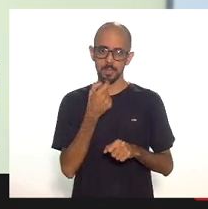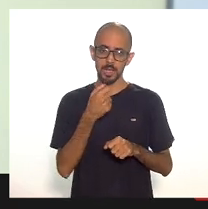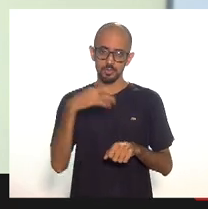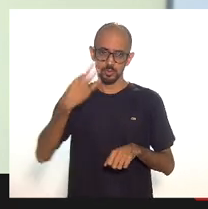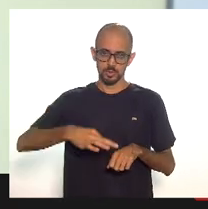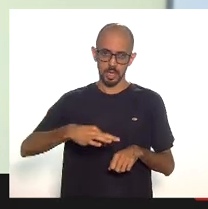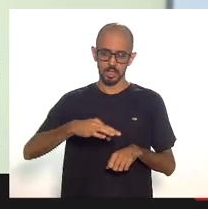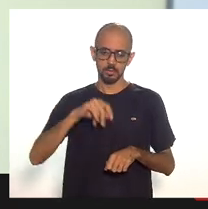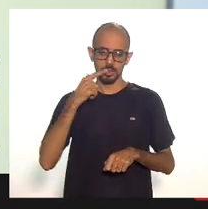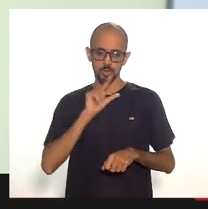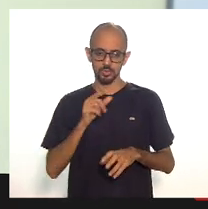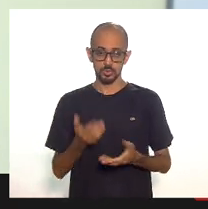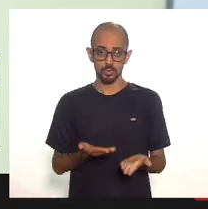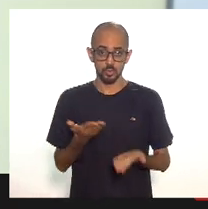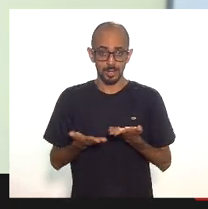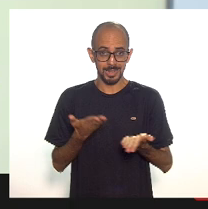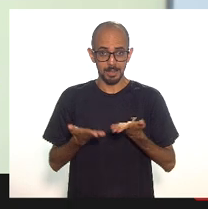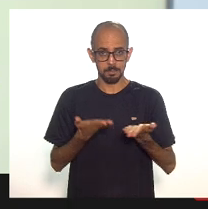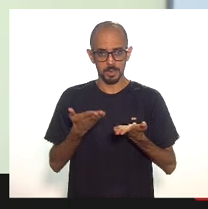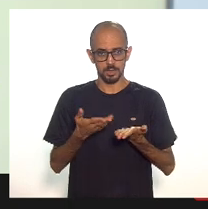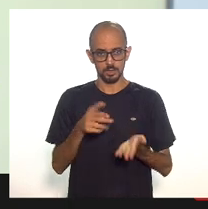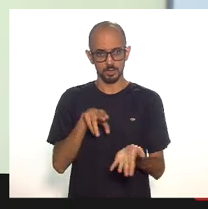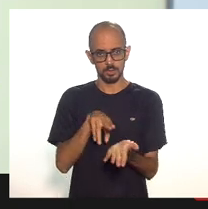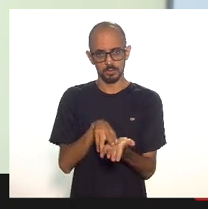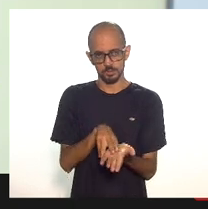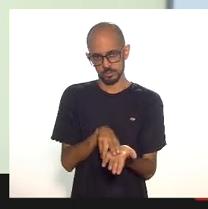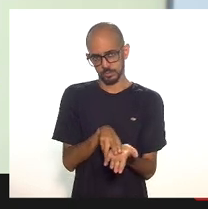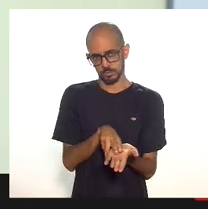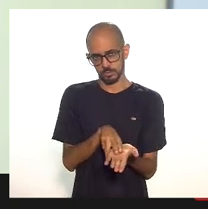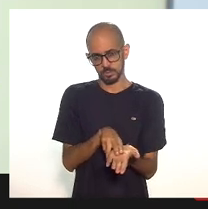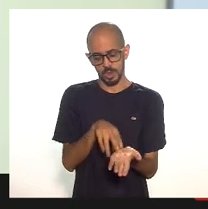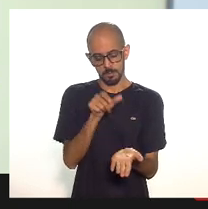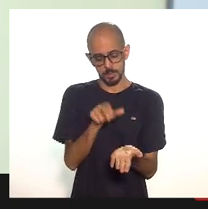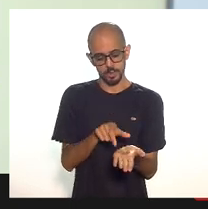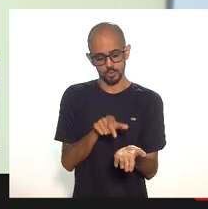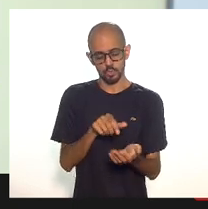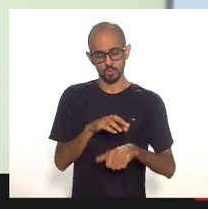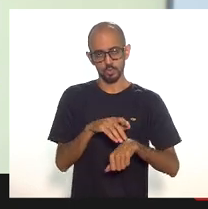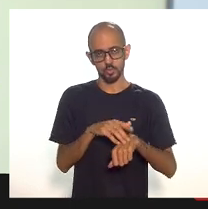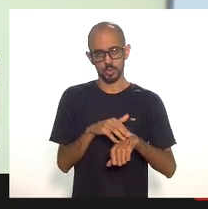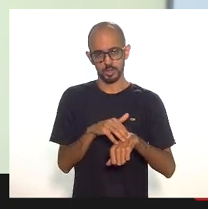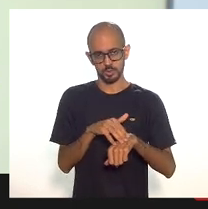para tratar seus pacientes. E nós, particularmente, na rede,